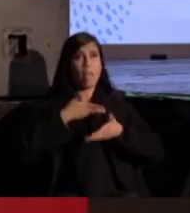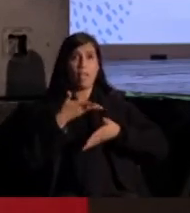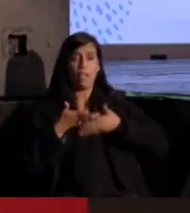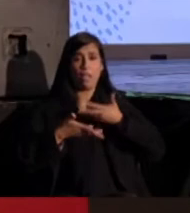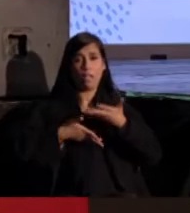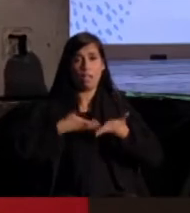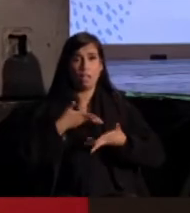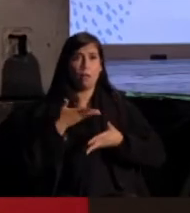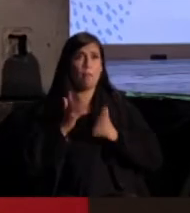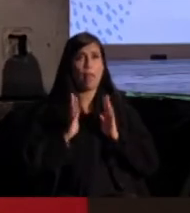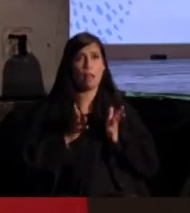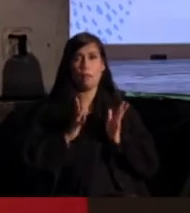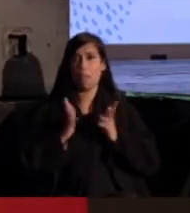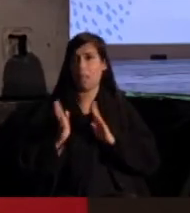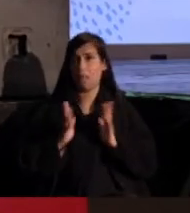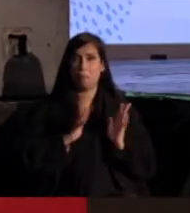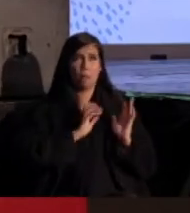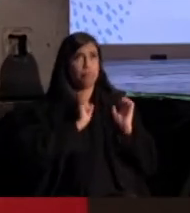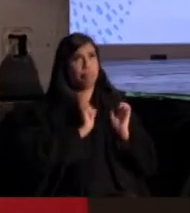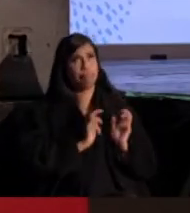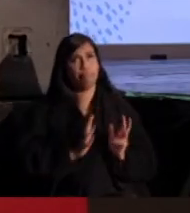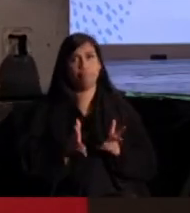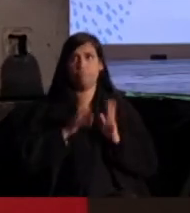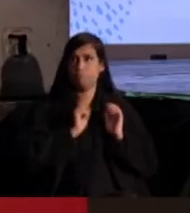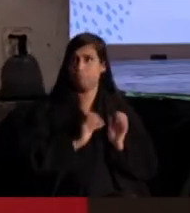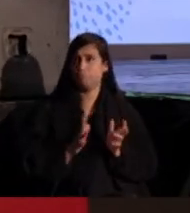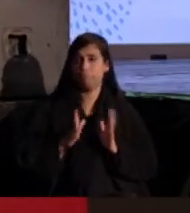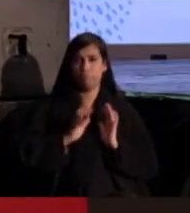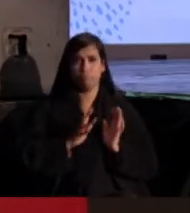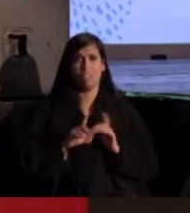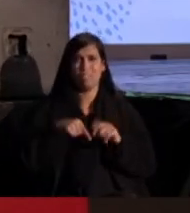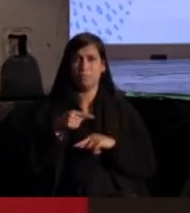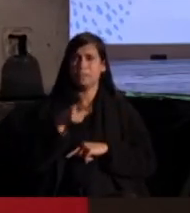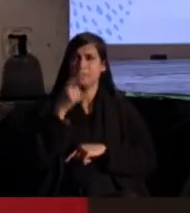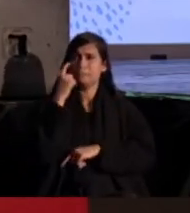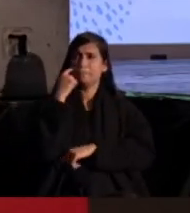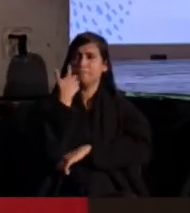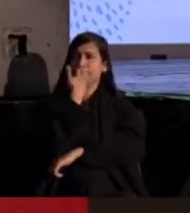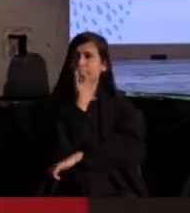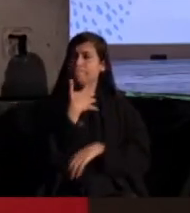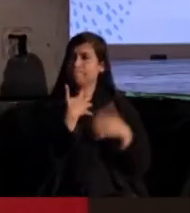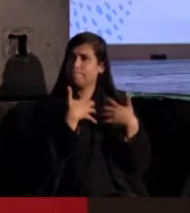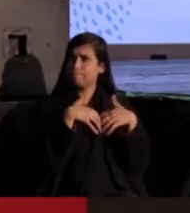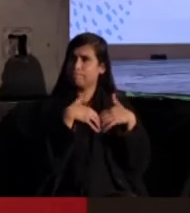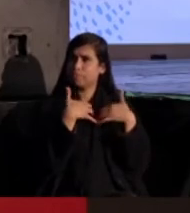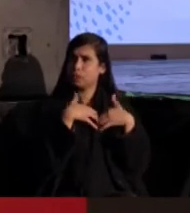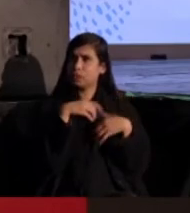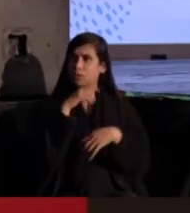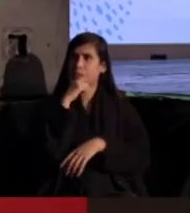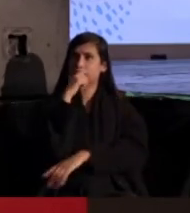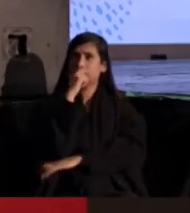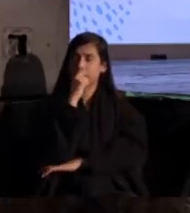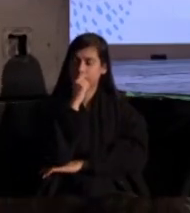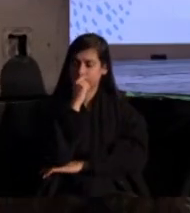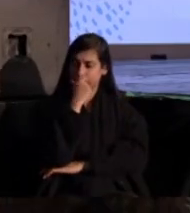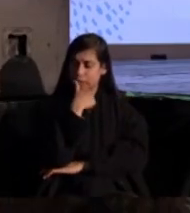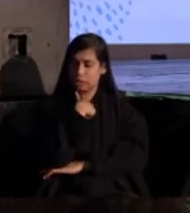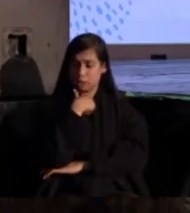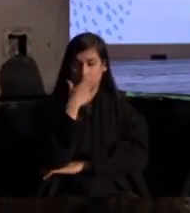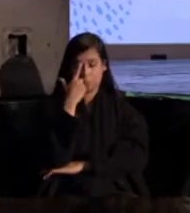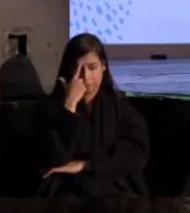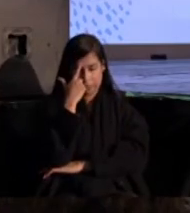estou pensando no que eu estou falando. Eu ouvirei depois. Eu ouço um segundo depois o que foi que eu falei.